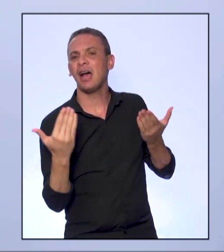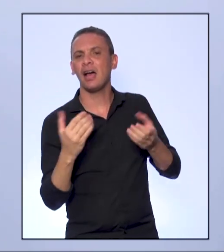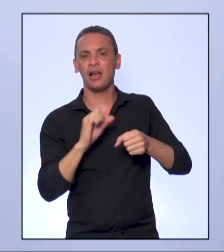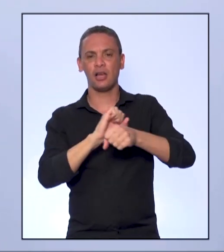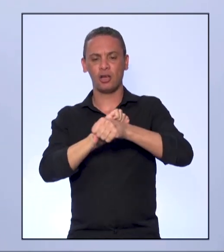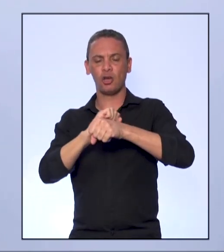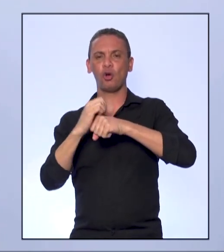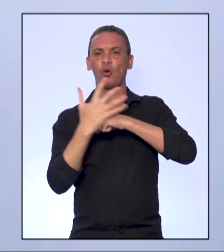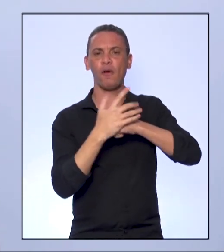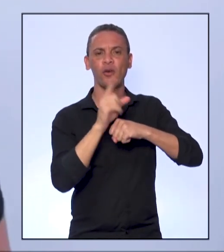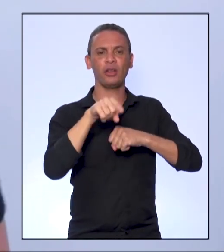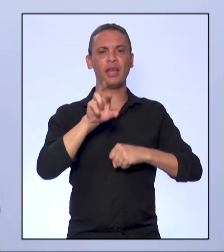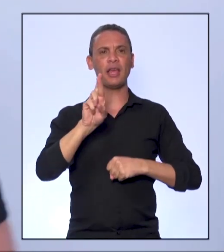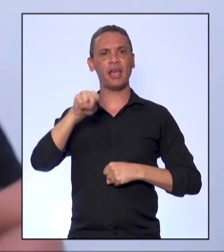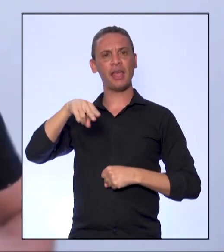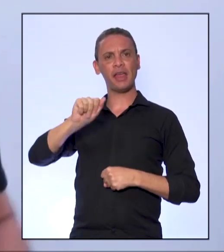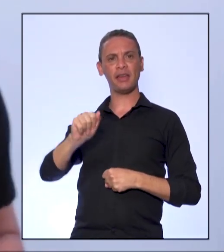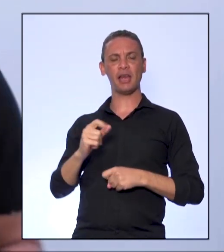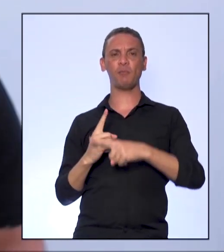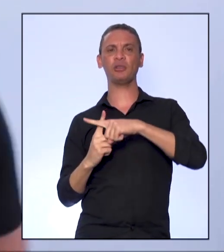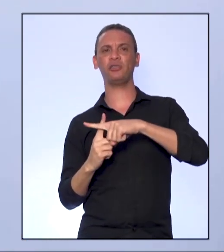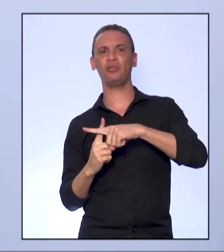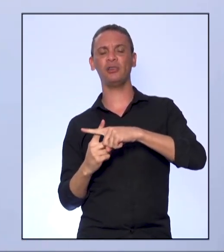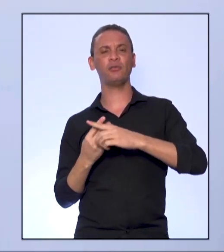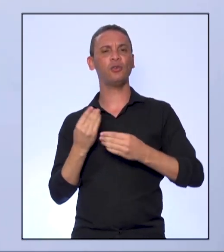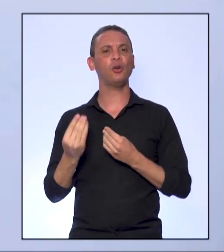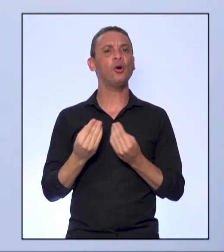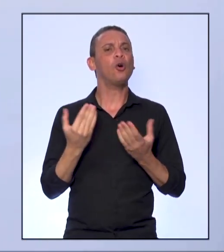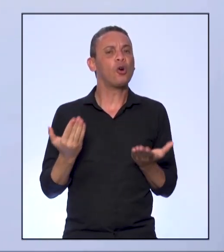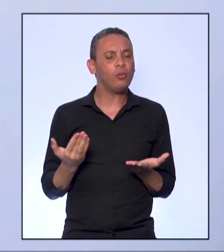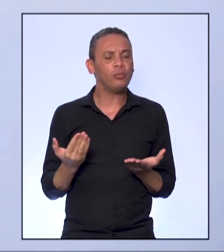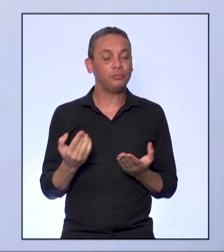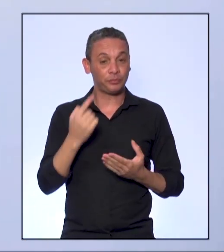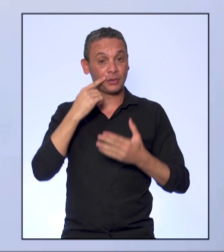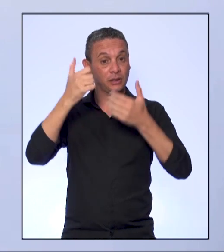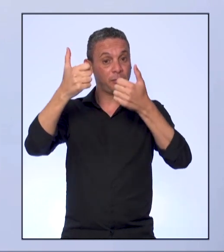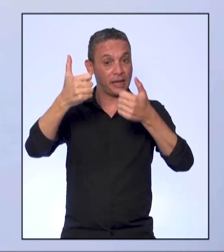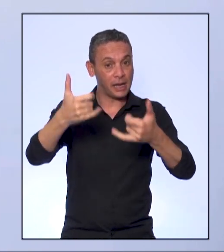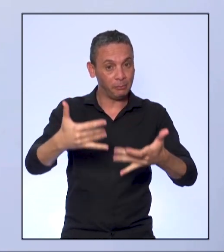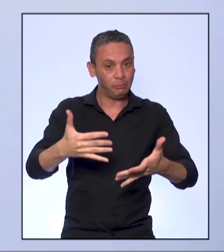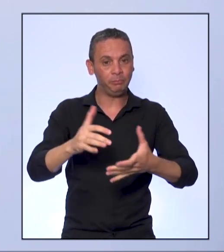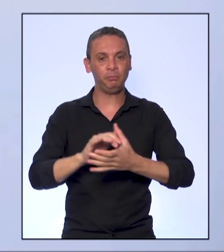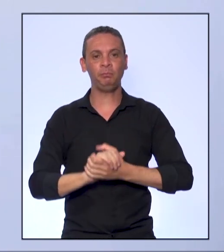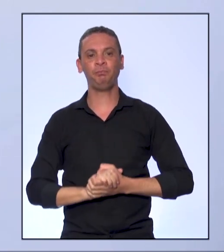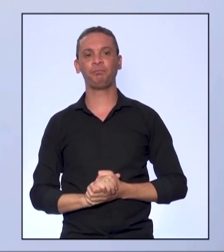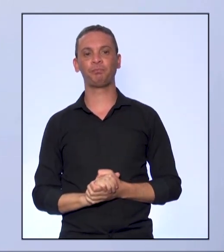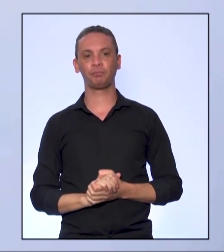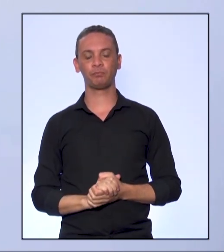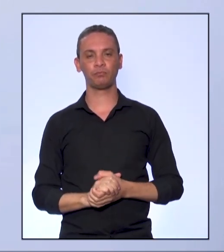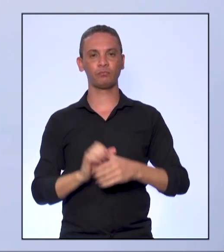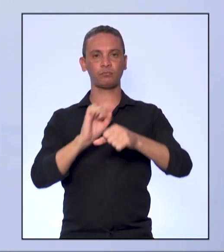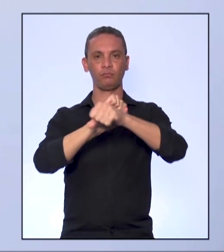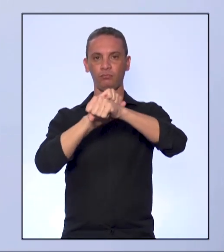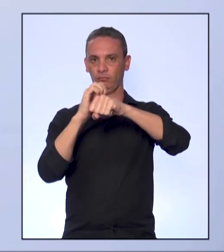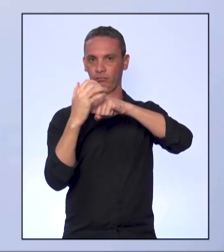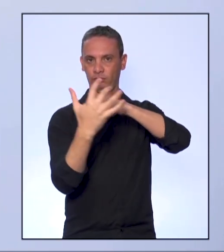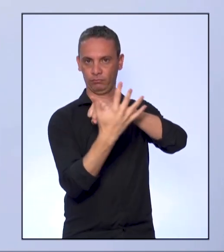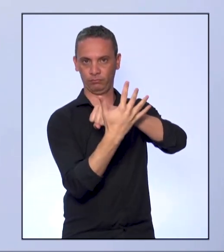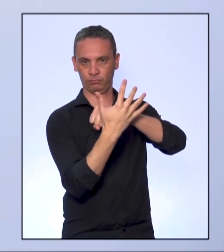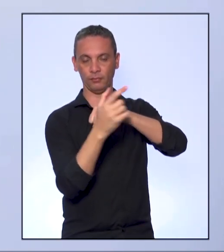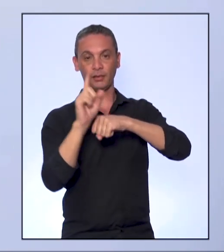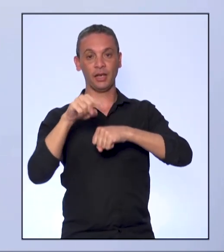coronavírus é um vírus de RNA positivo, RNA positivo. O que quer dizer isso, Kennedy? Então presta atenção, galera. O coronavírus é um